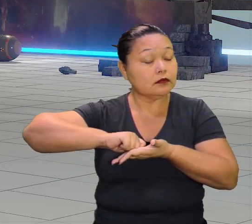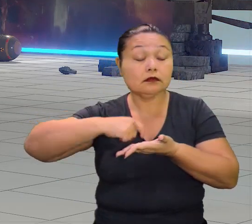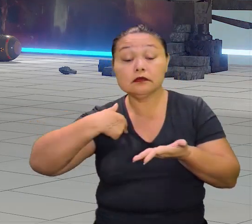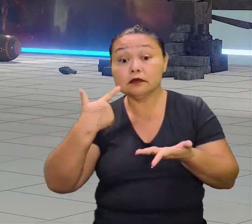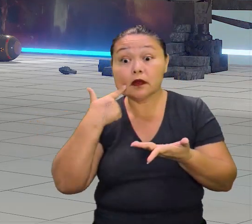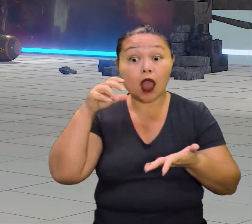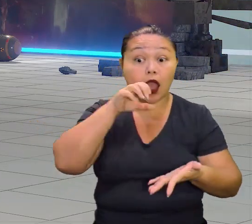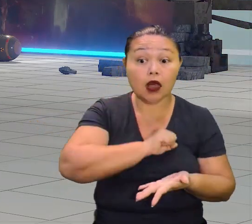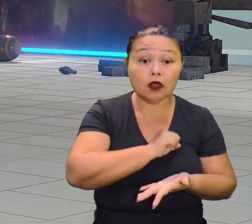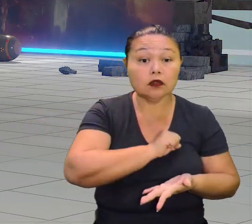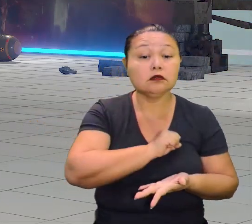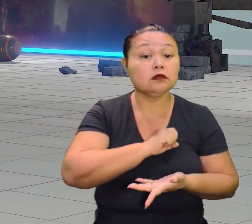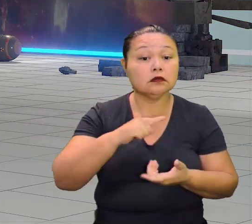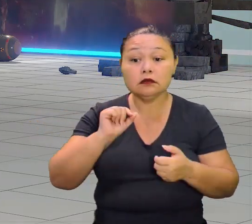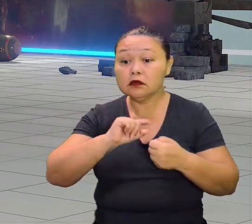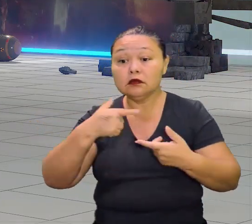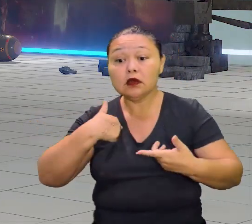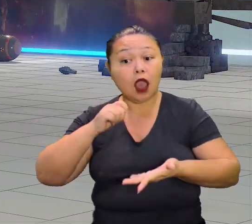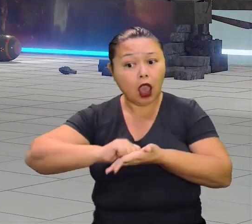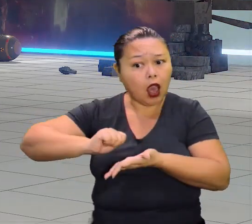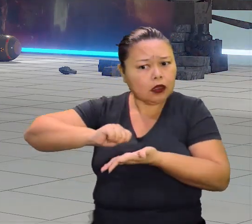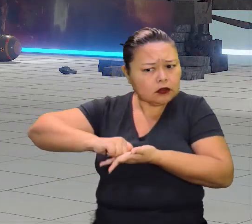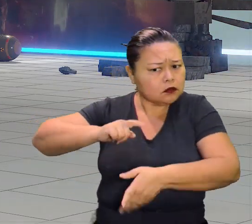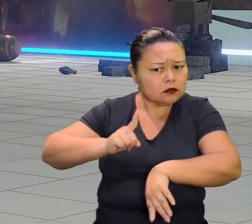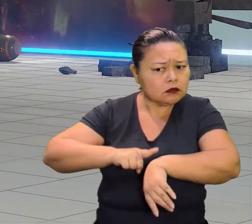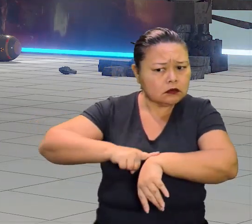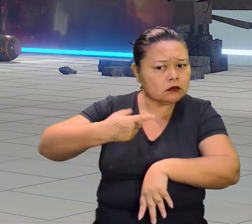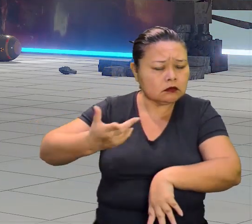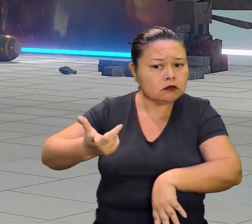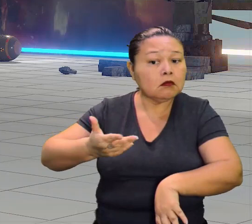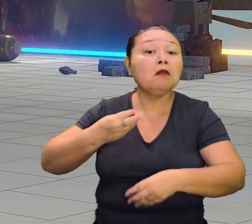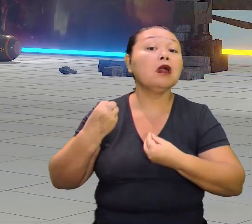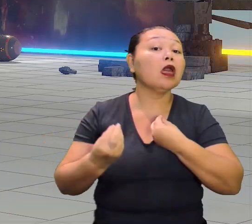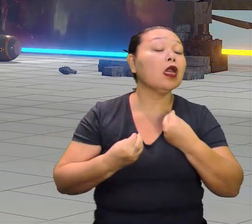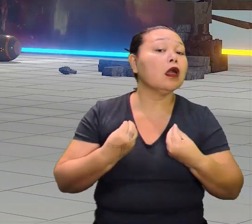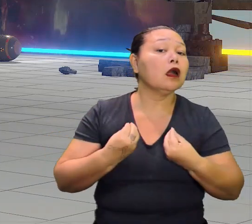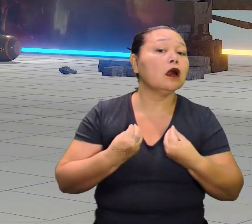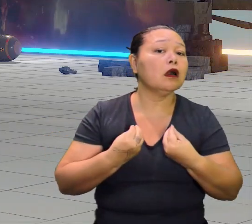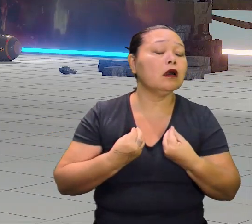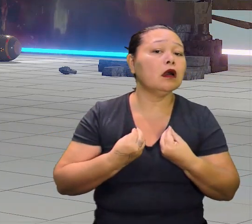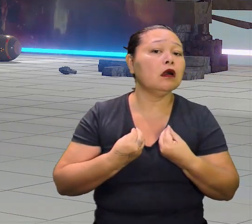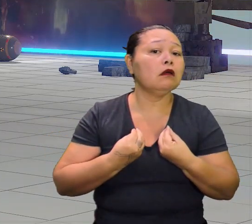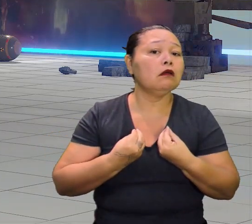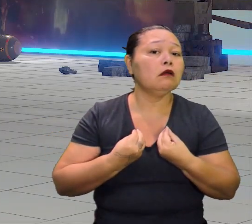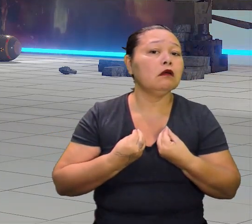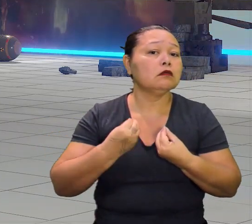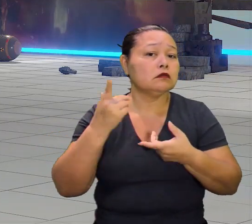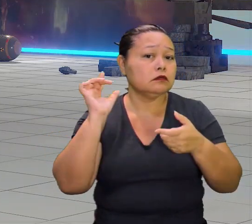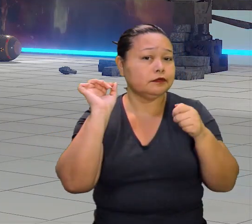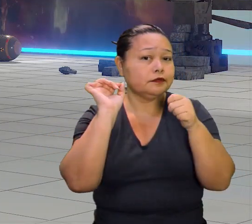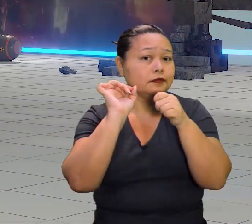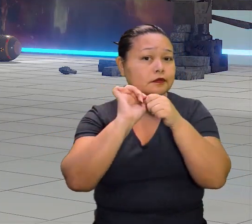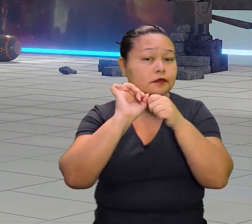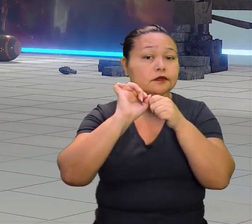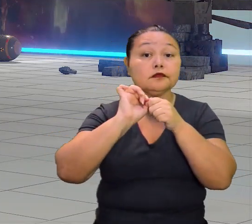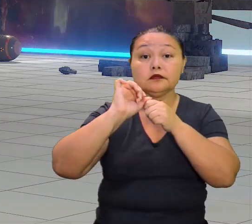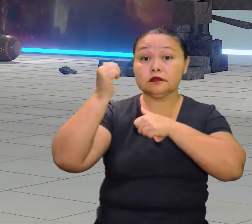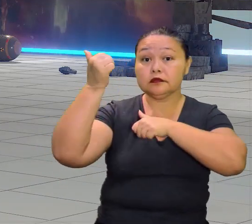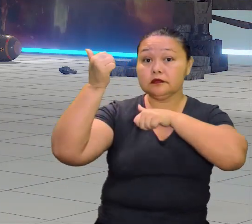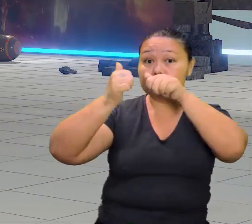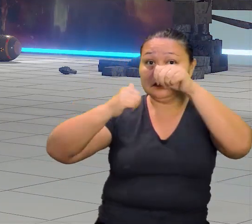mas está muito rápido. Procure anotar assim mesmo. Para quê? Quando vocês forem fazer a